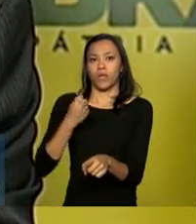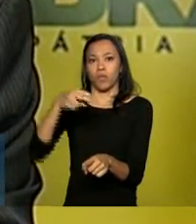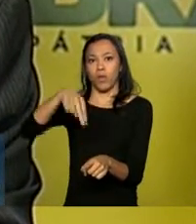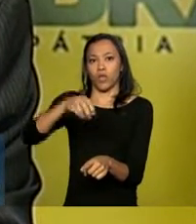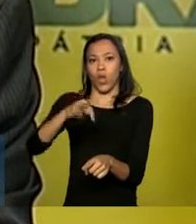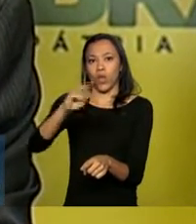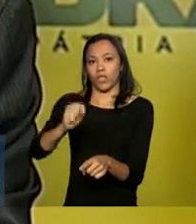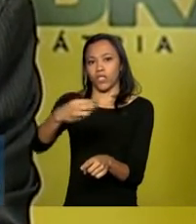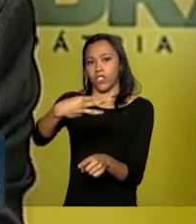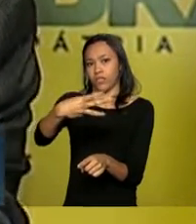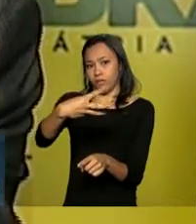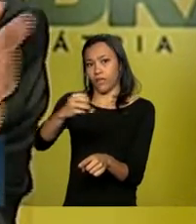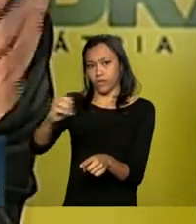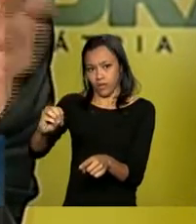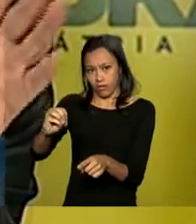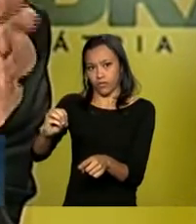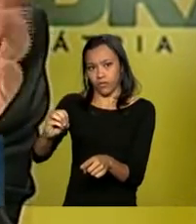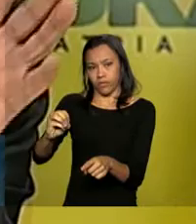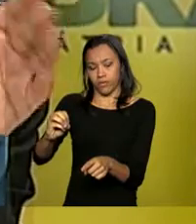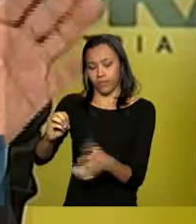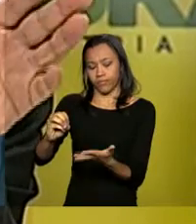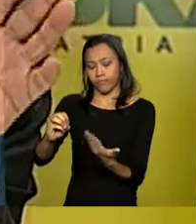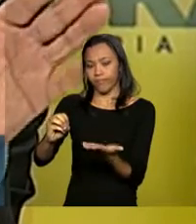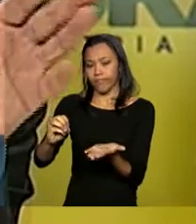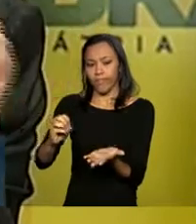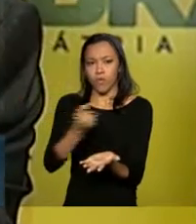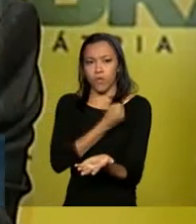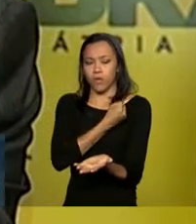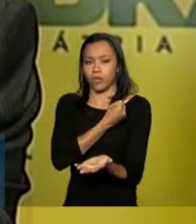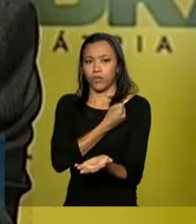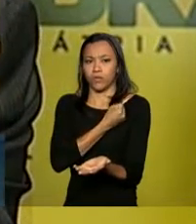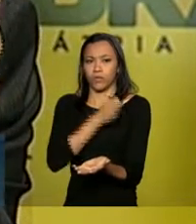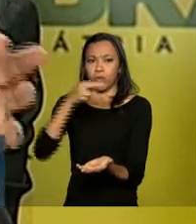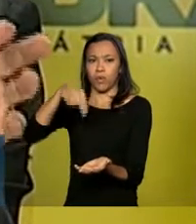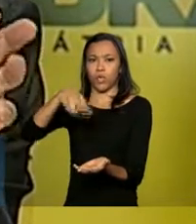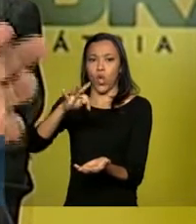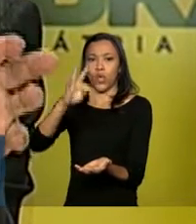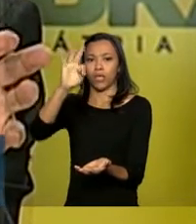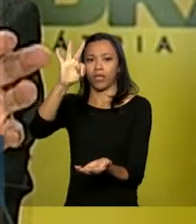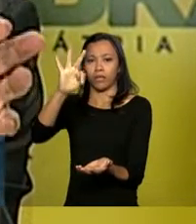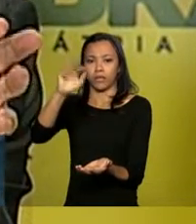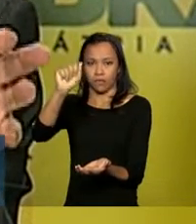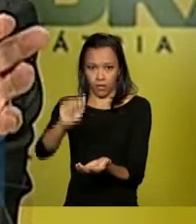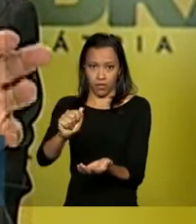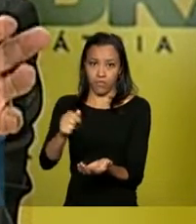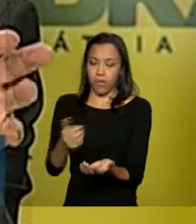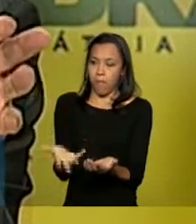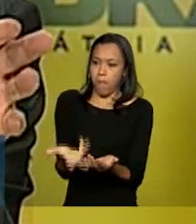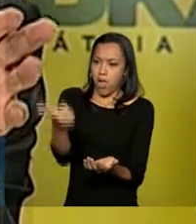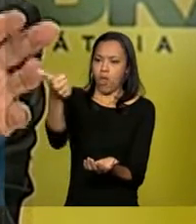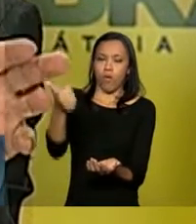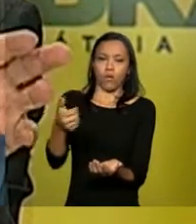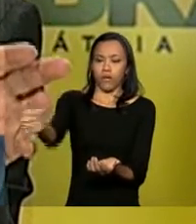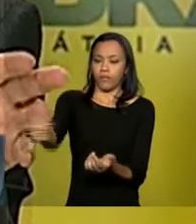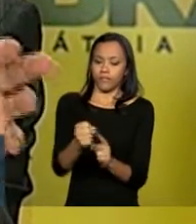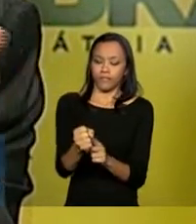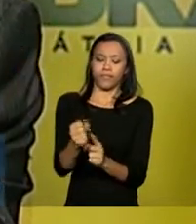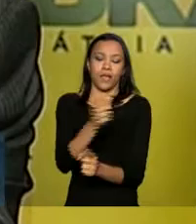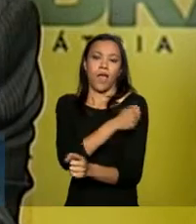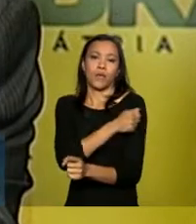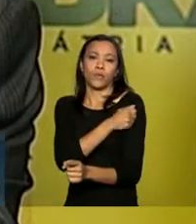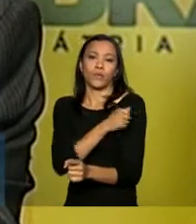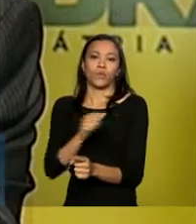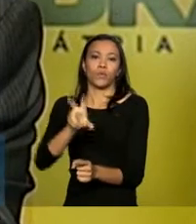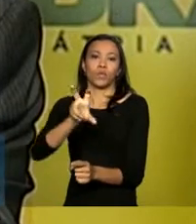e o... Vamos pegar uma nota alta aí, pegar faixas do Enem. Vamos pegar, o melhor desempenho não é você receber o aluno com nota